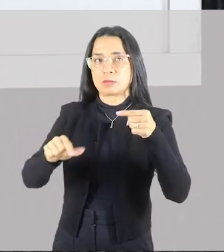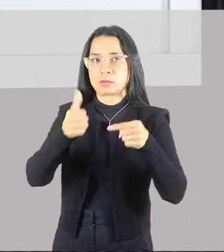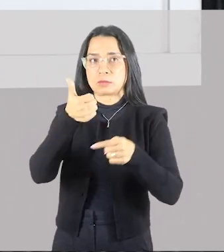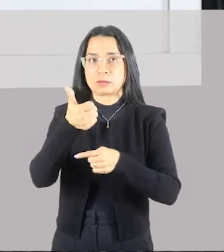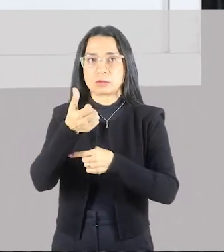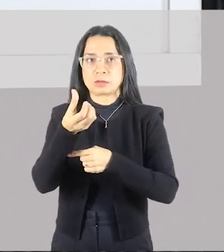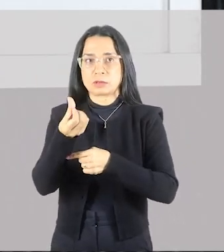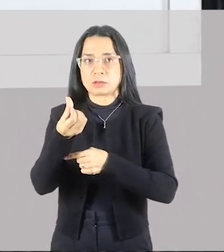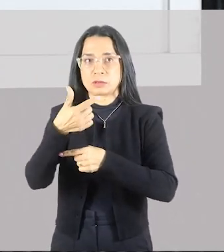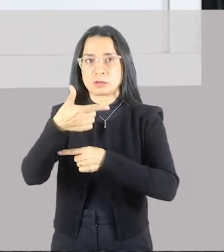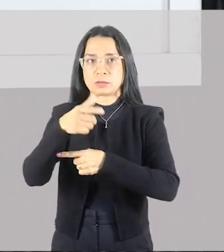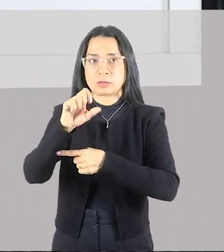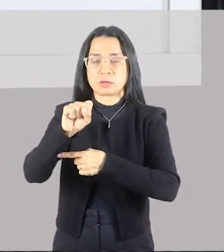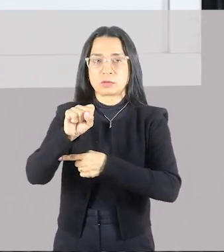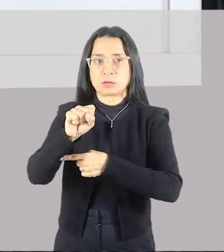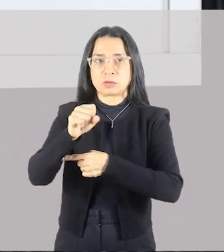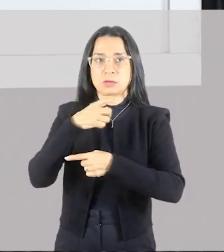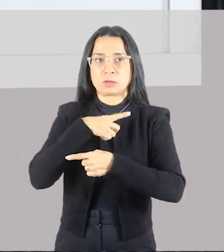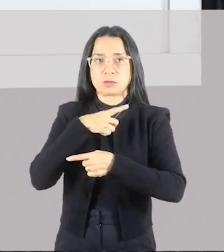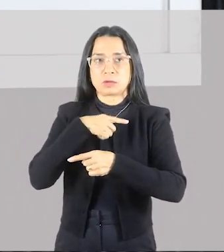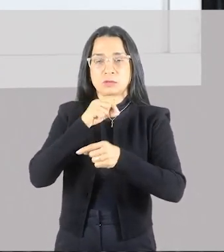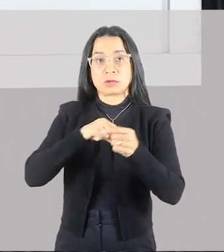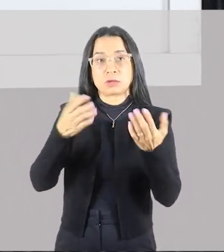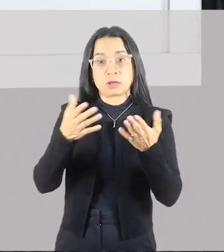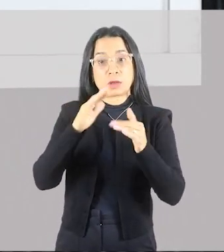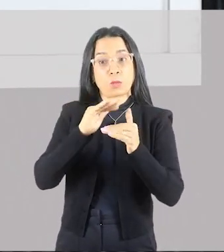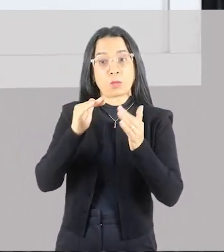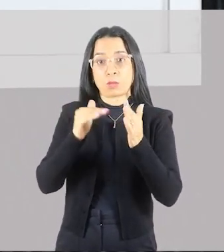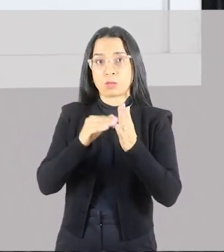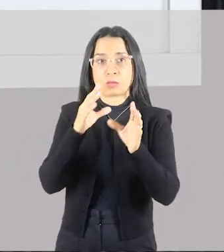vai ter uma área aí de